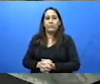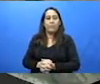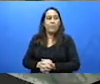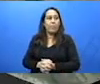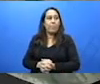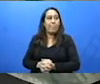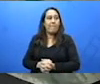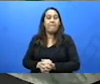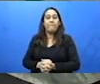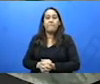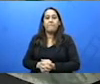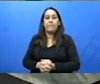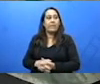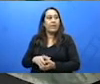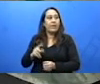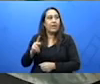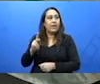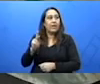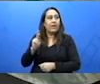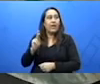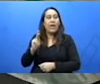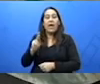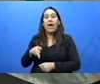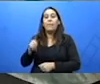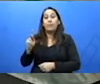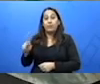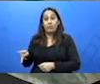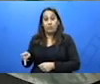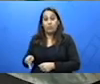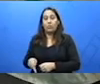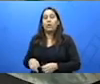Posso corrigir? Se não deu tempo,